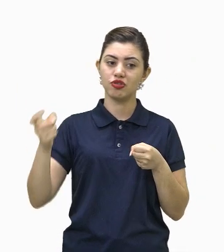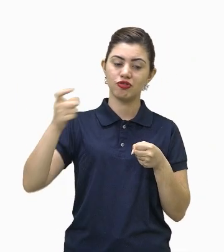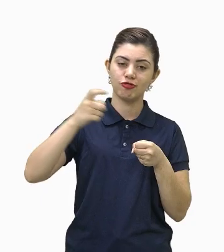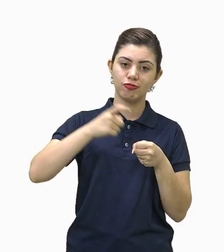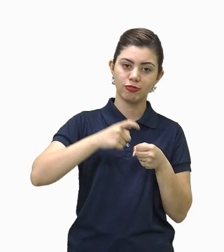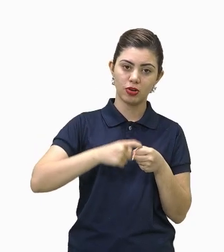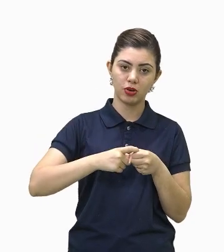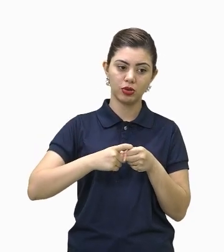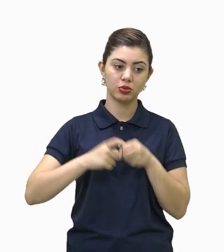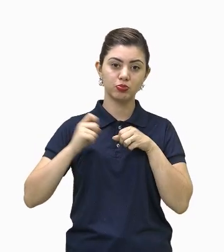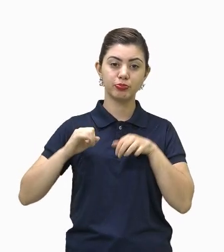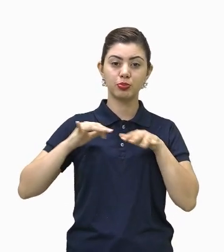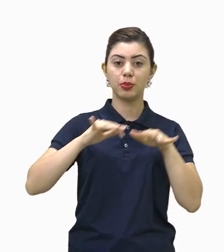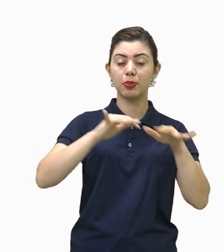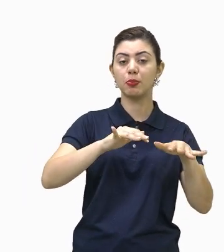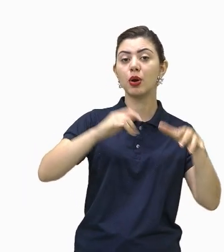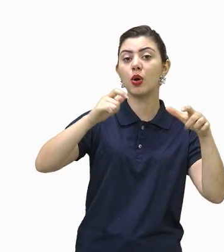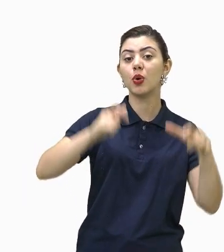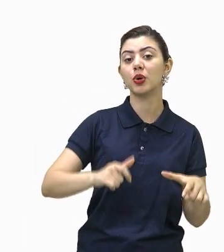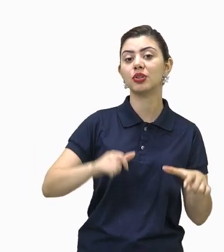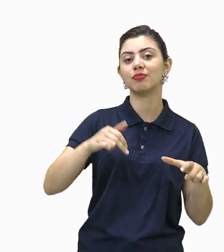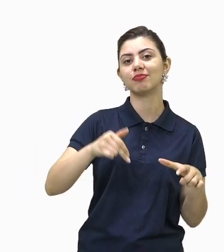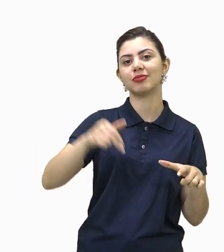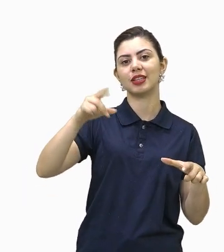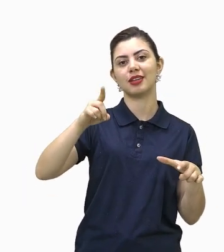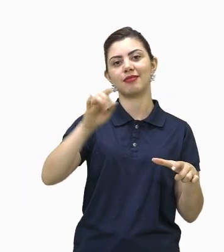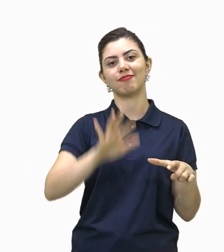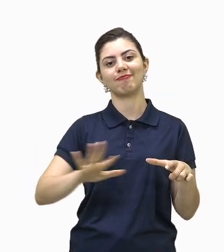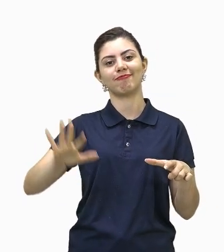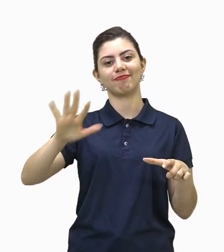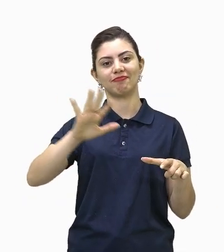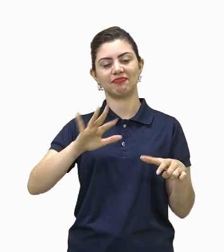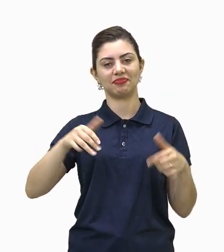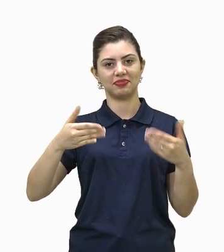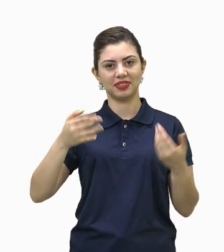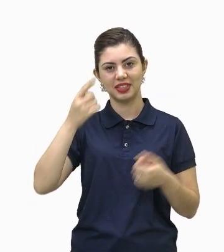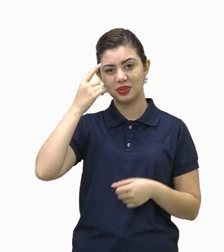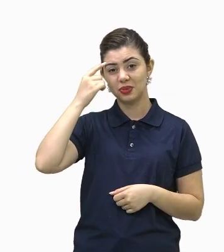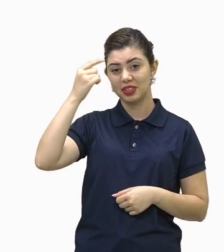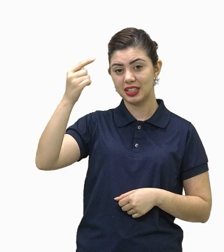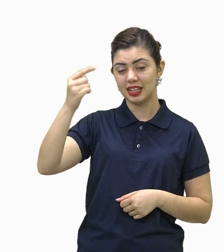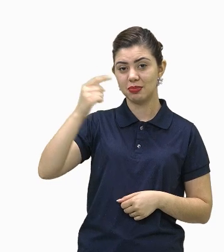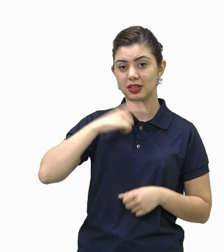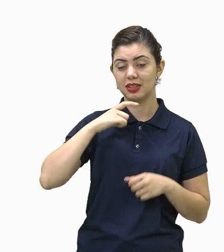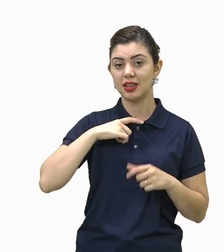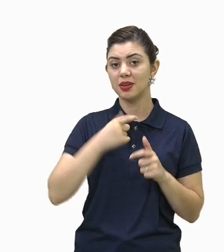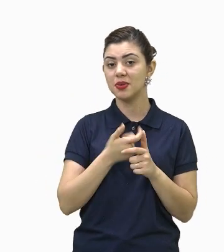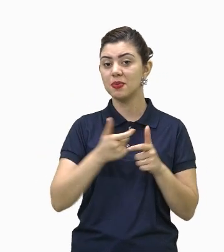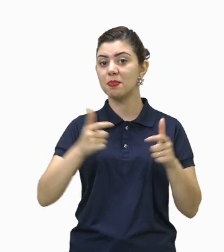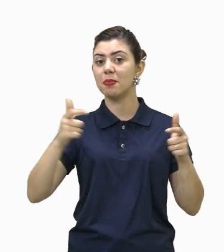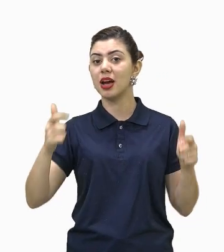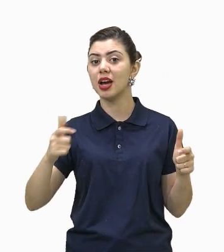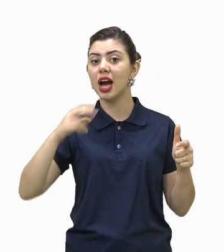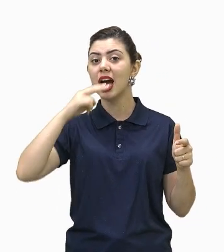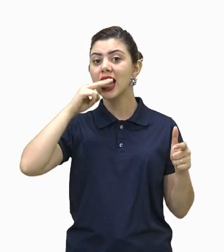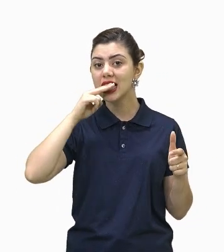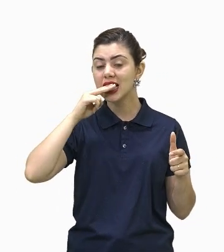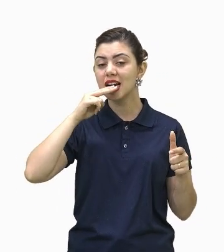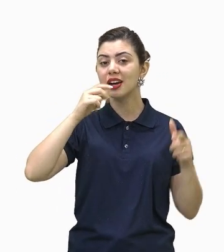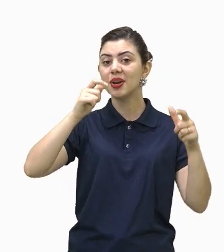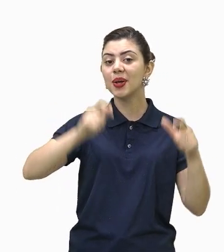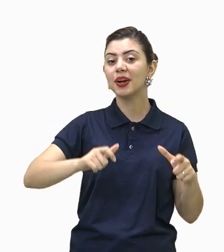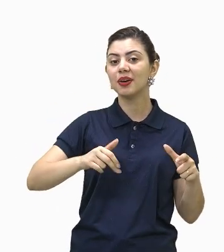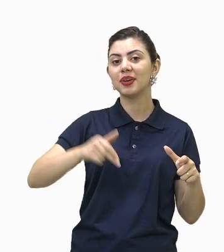invadir. Agora, olha só, o Nordeste. Lembra lá qual é o maior produtor da cana-de-açúcar? O